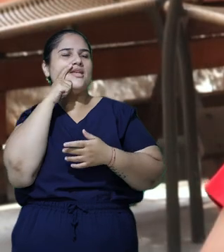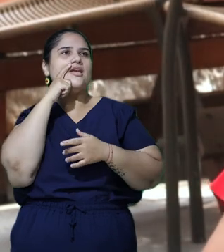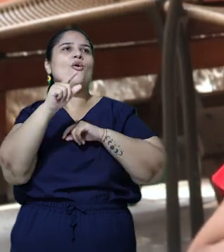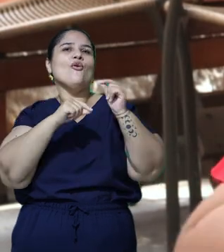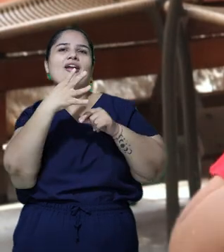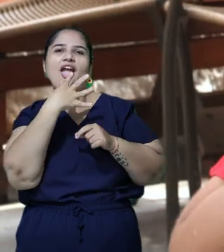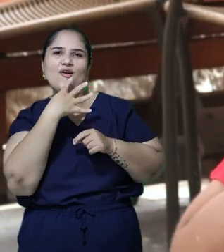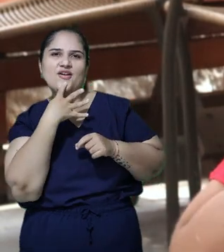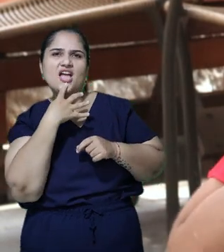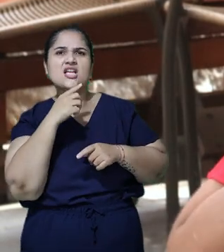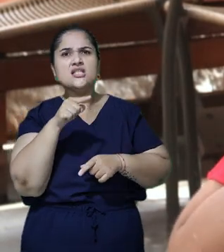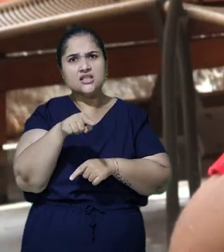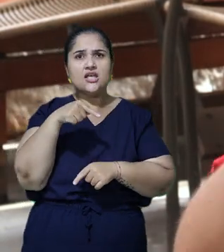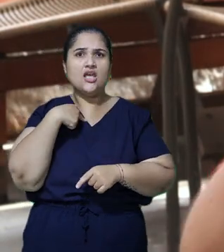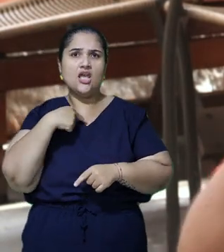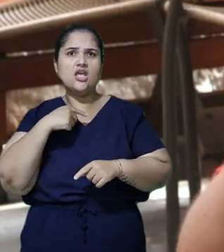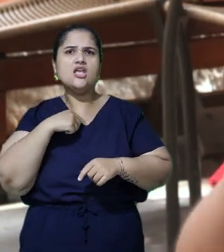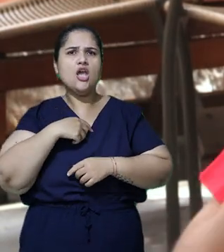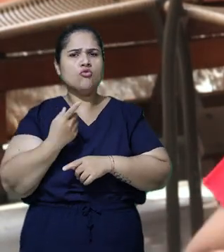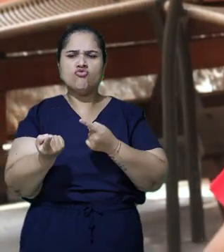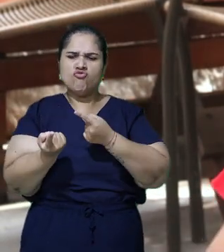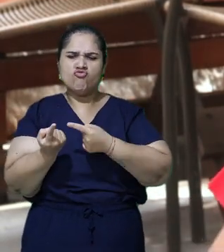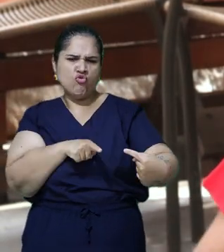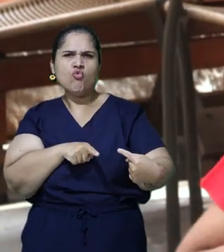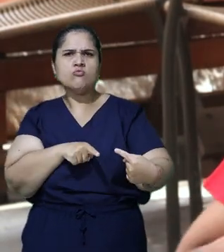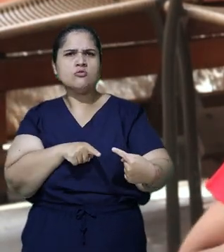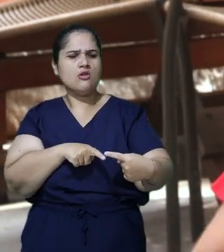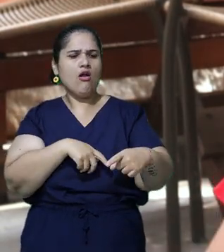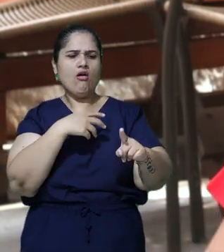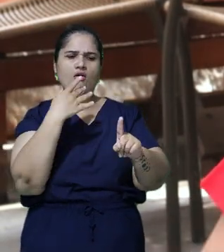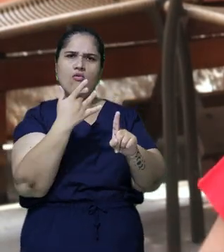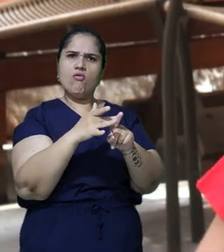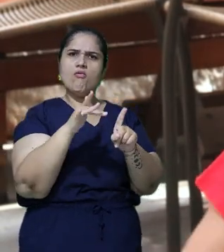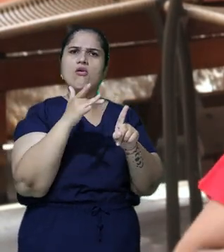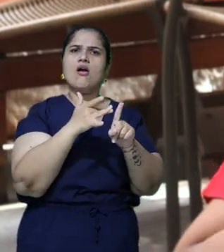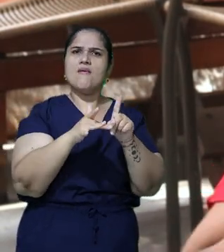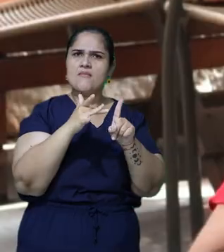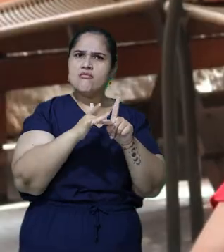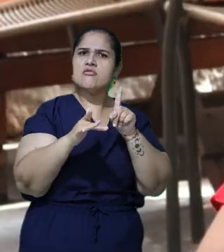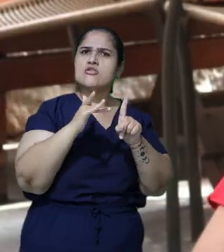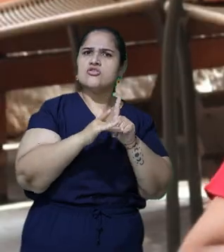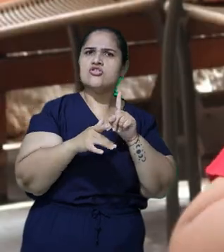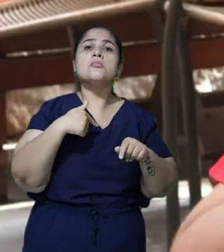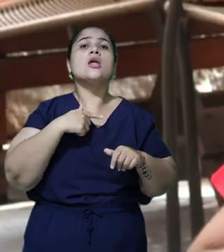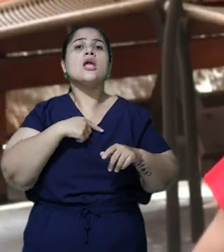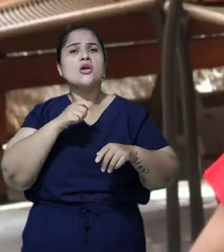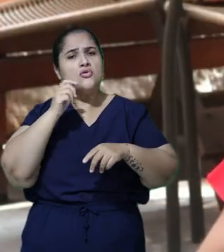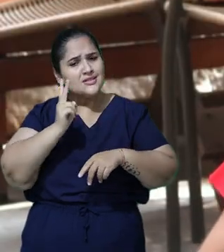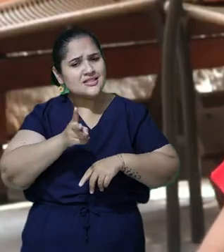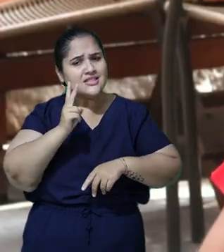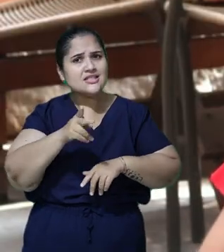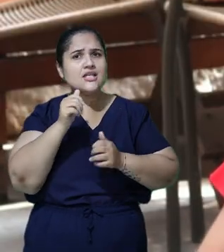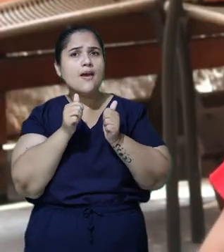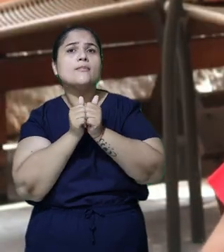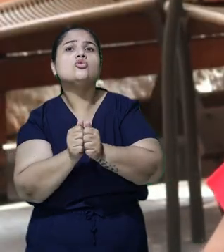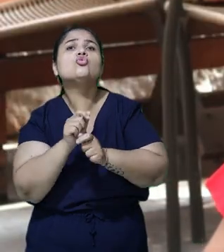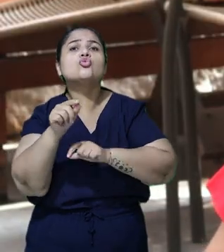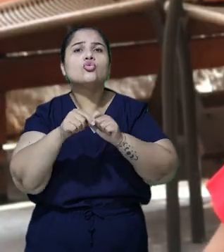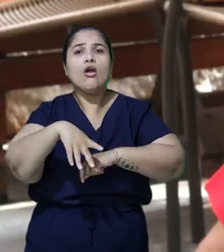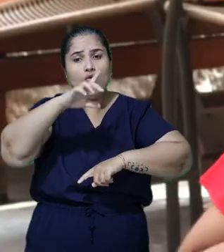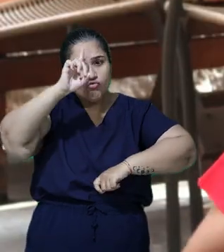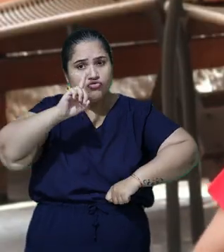sou anticapacitista, né? Sou mesmo contra, sou a favor dos direitos, sou a favor de que as pessoas entendam do autismo para